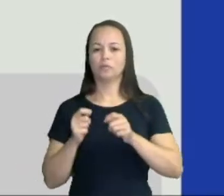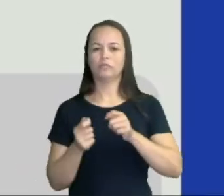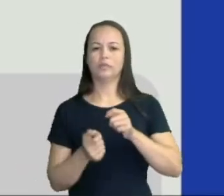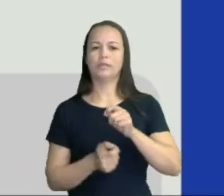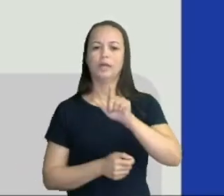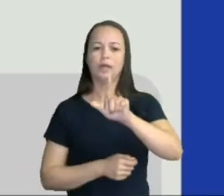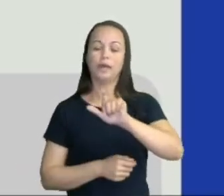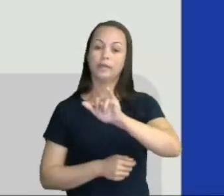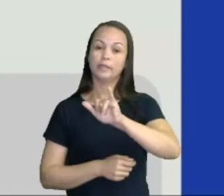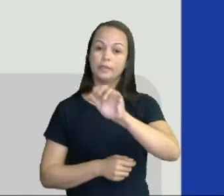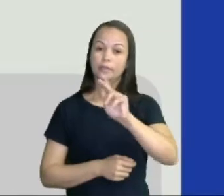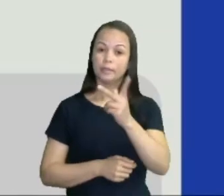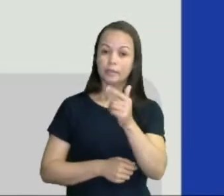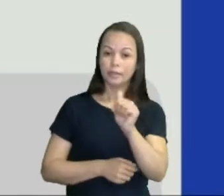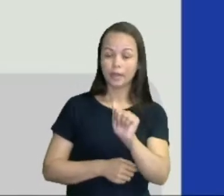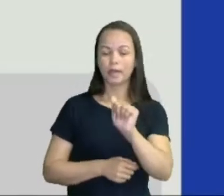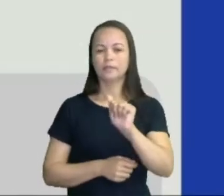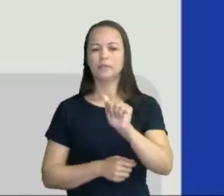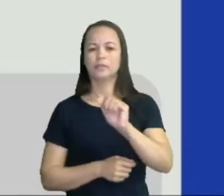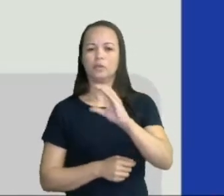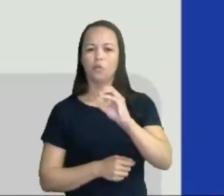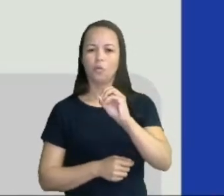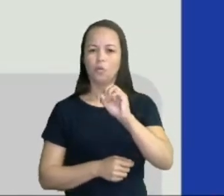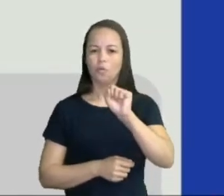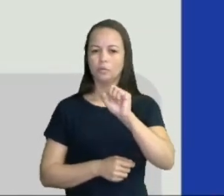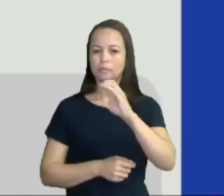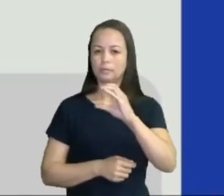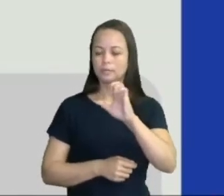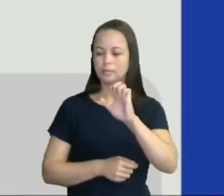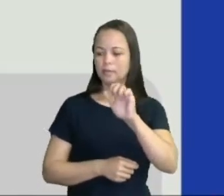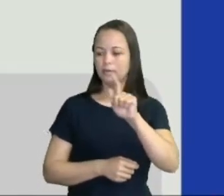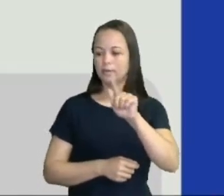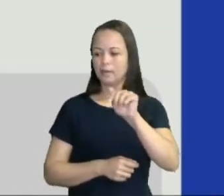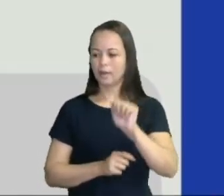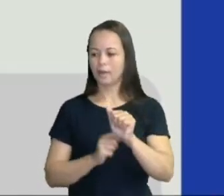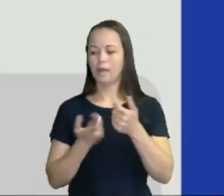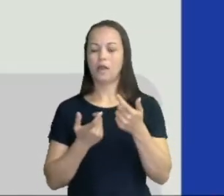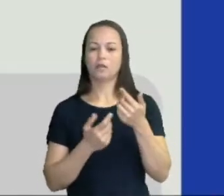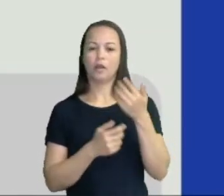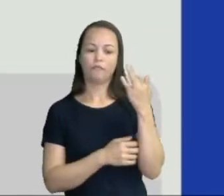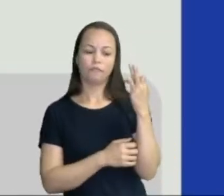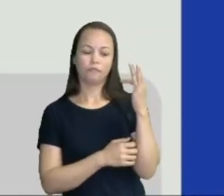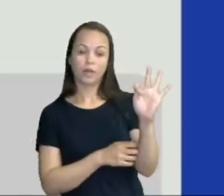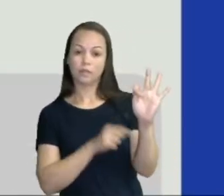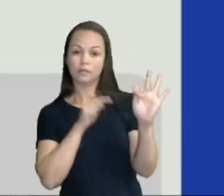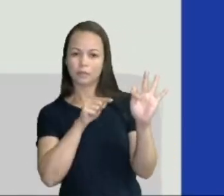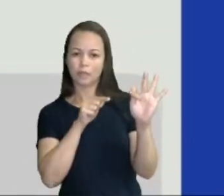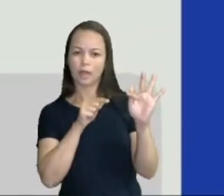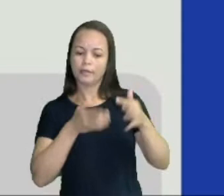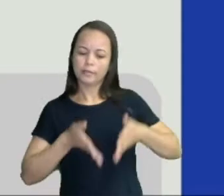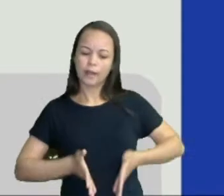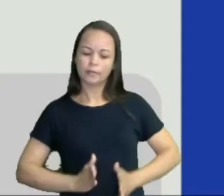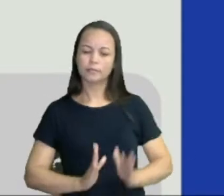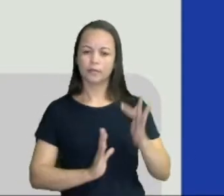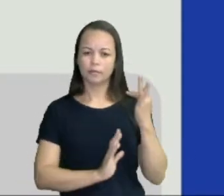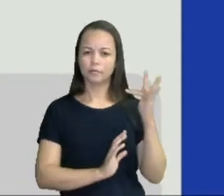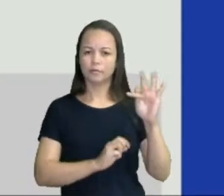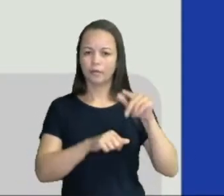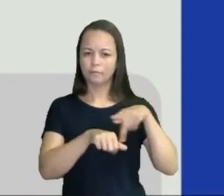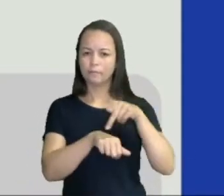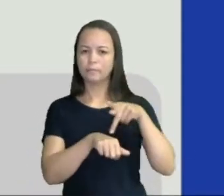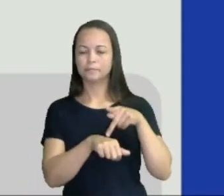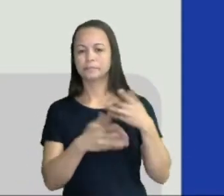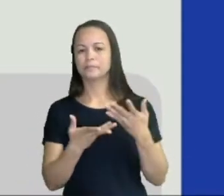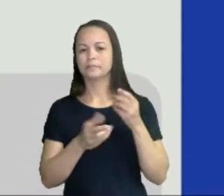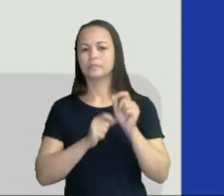lá na França. Portanto, a origem dele é francesa. Ele tem também uma